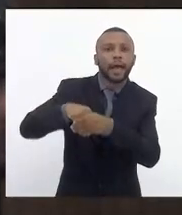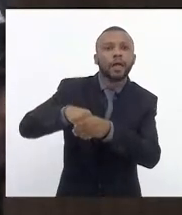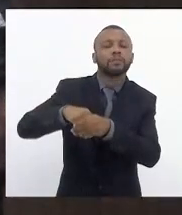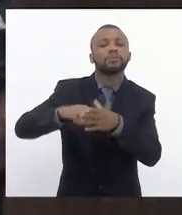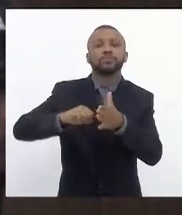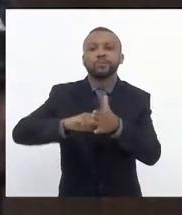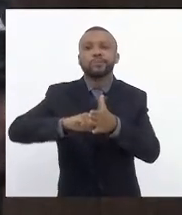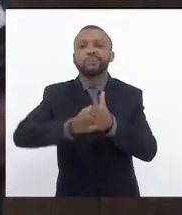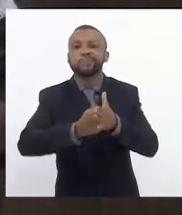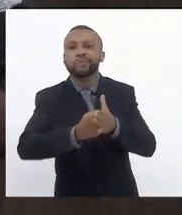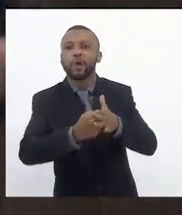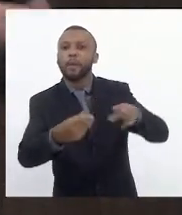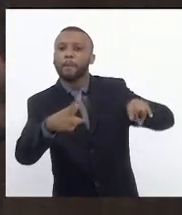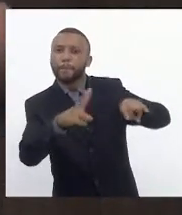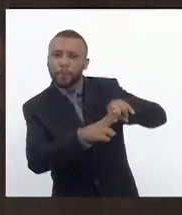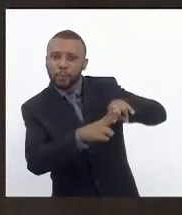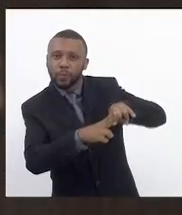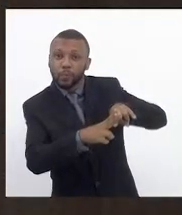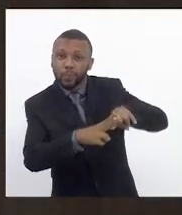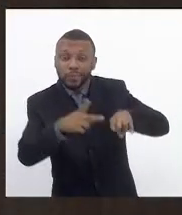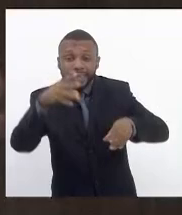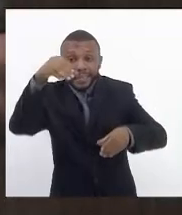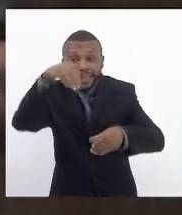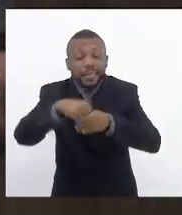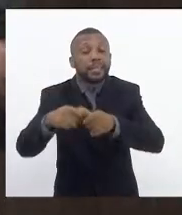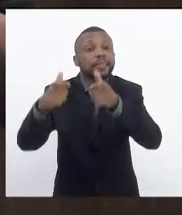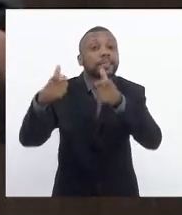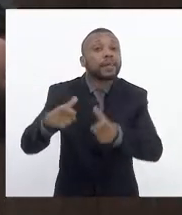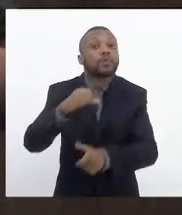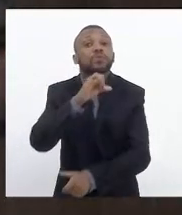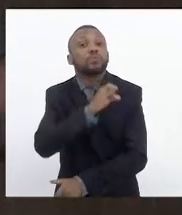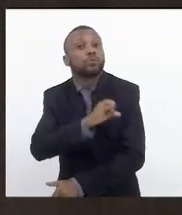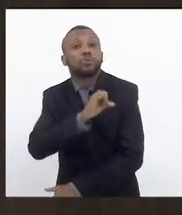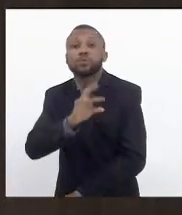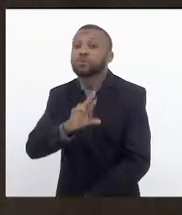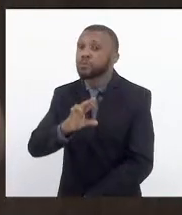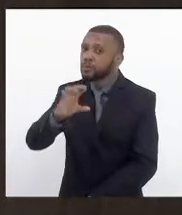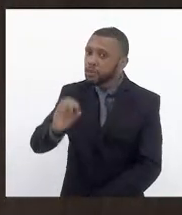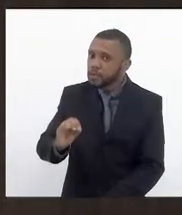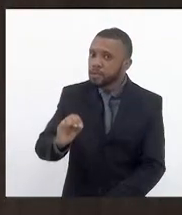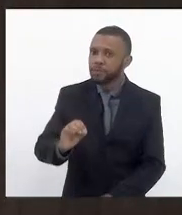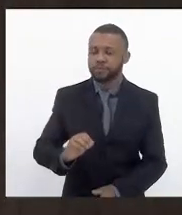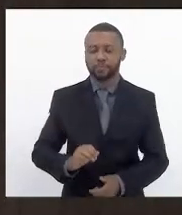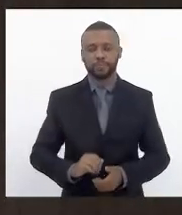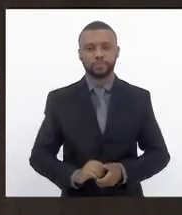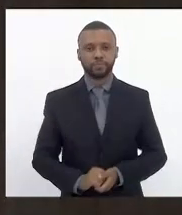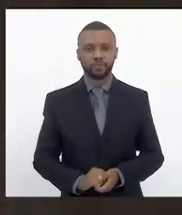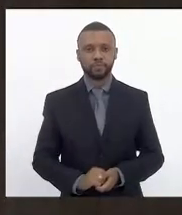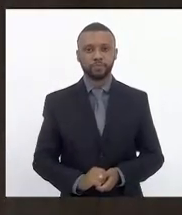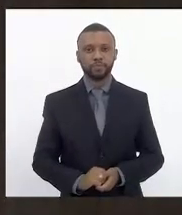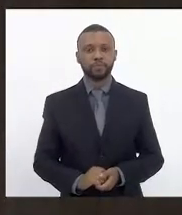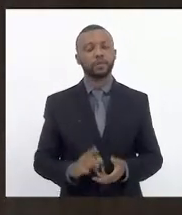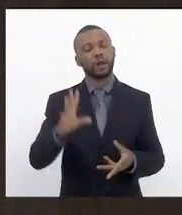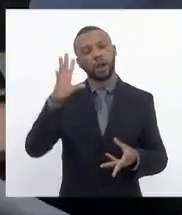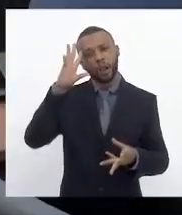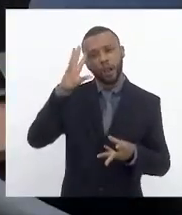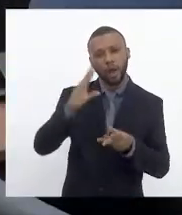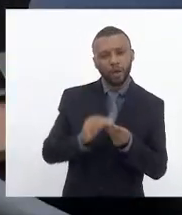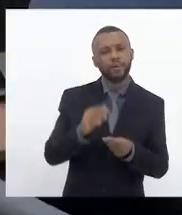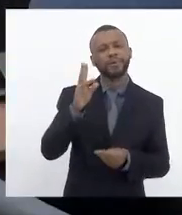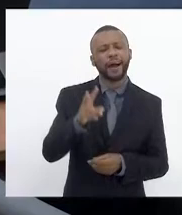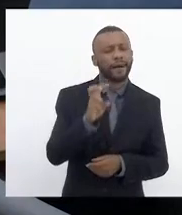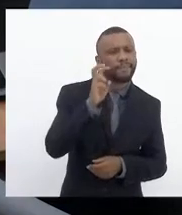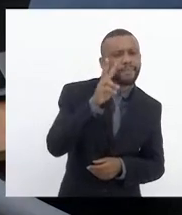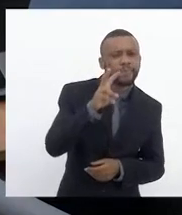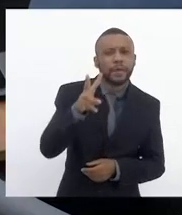Cadeado e no Rio de Janeiro no estado do Rio de Janeiro logo eu sei eu já vi